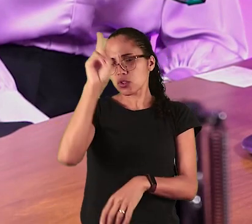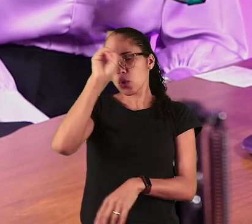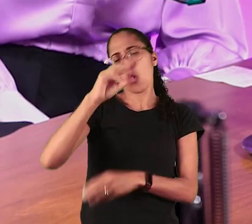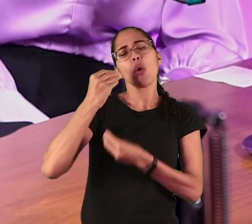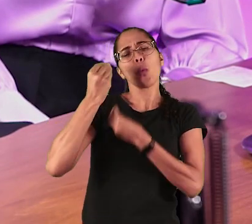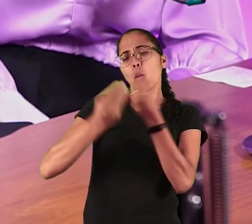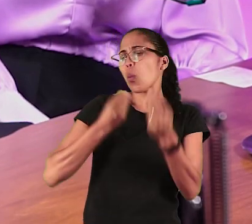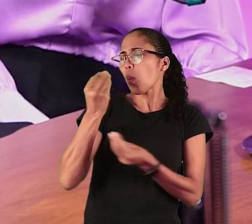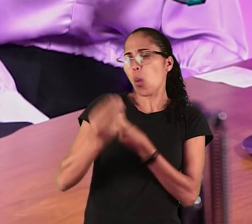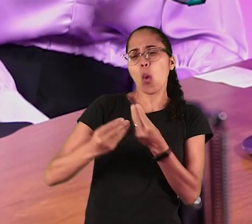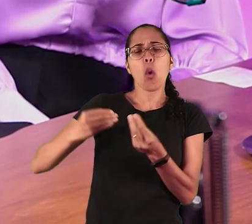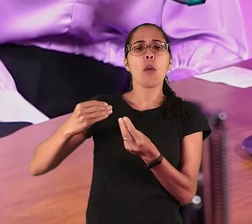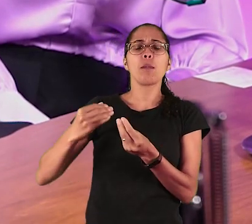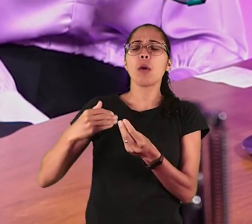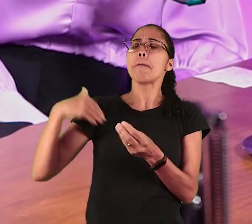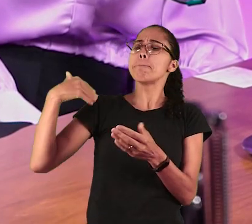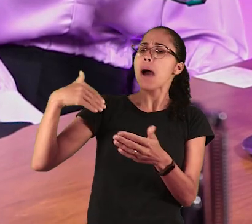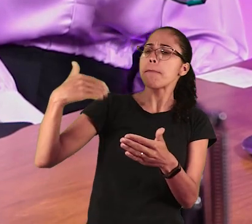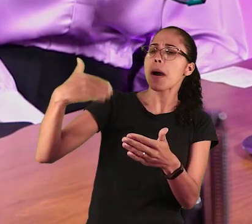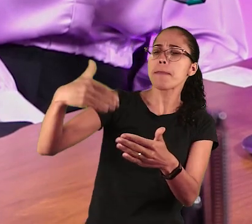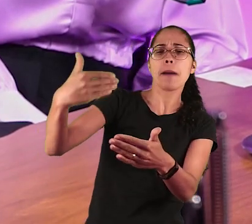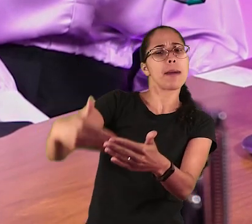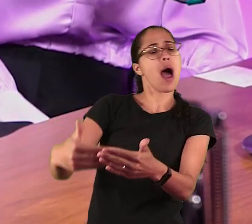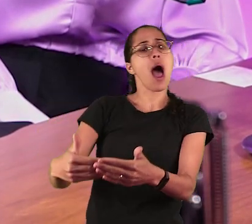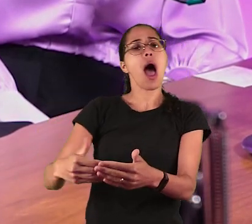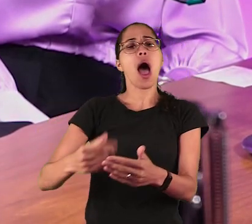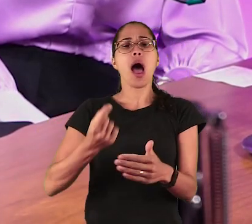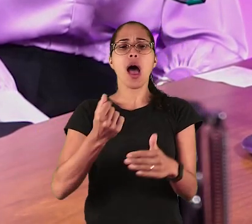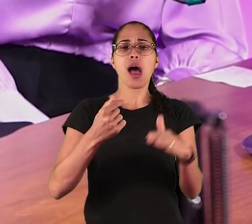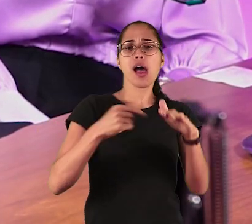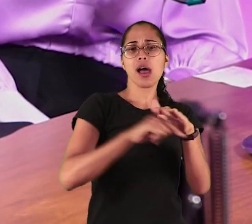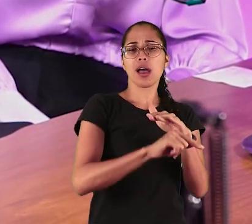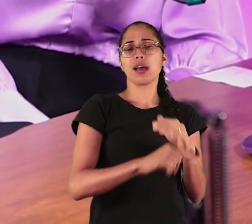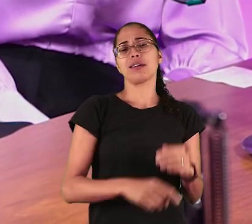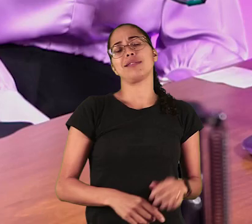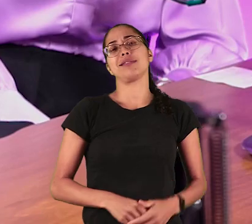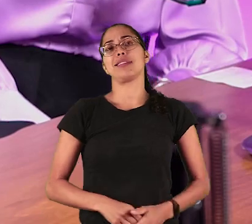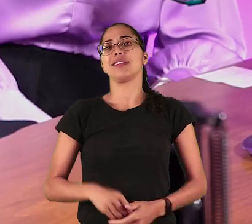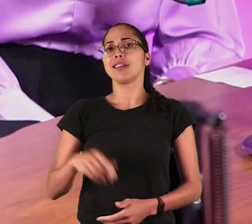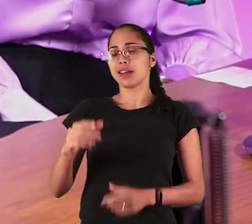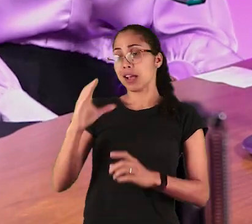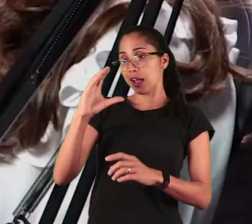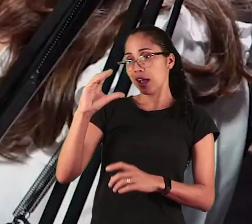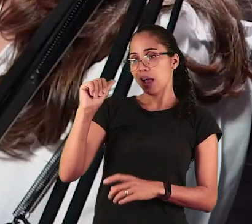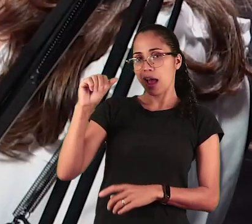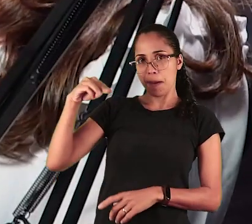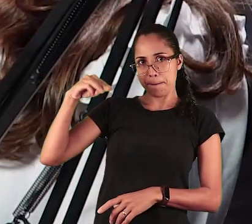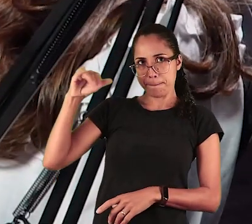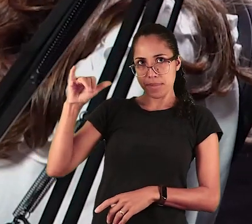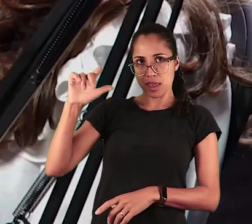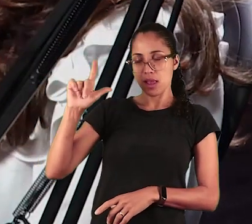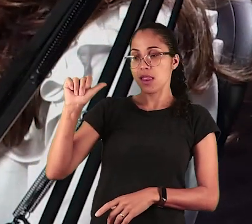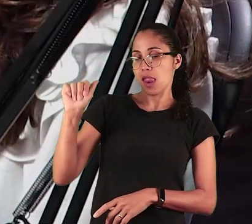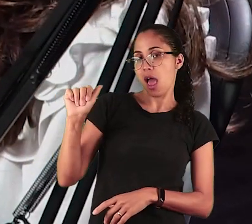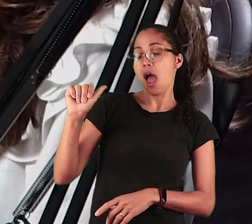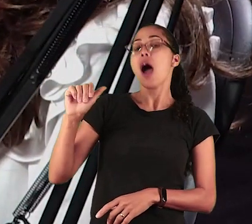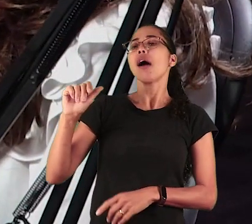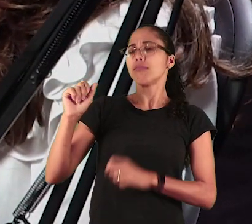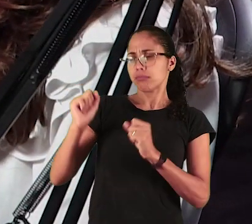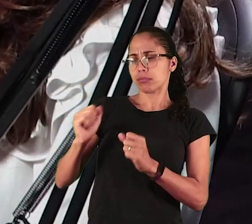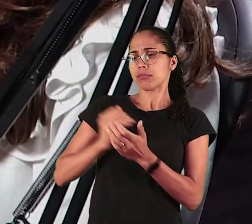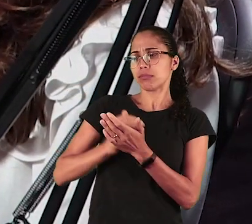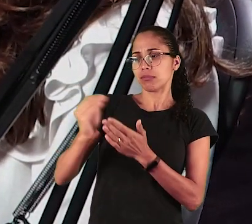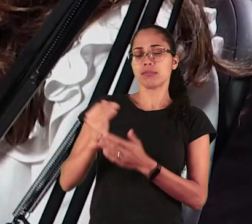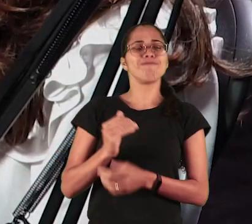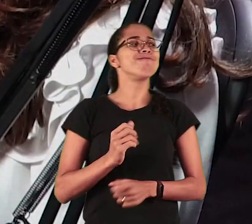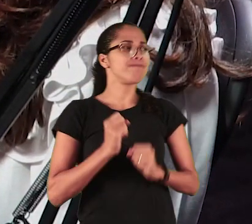como foi para vocês toda essa trajetória dentro do mercado Camila você pode começar Posso sim na verdade